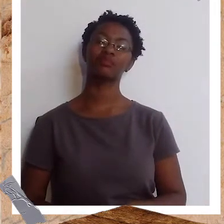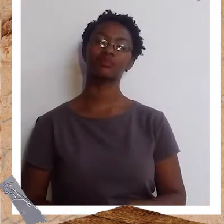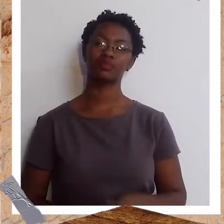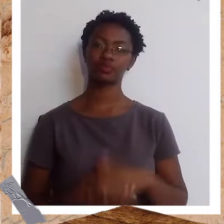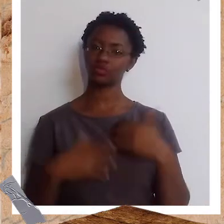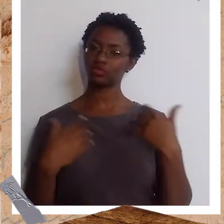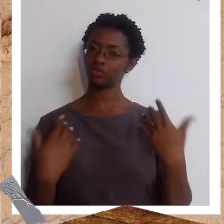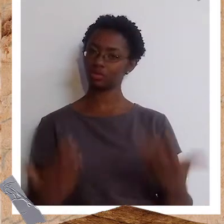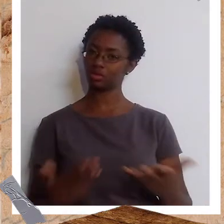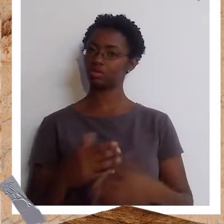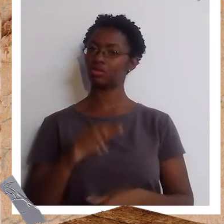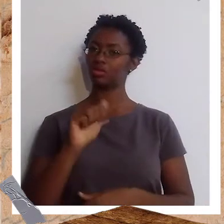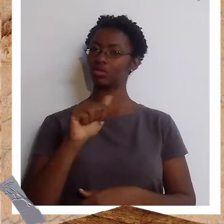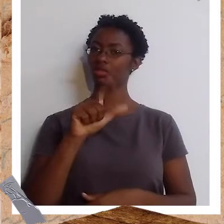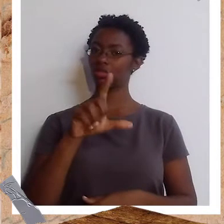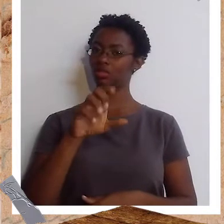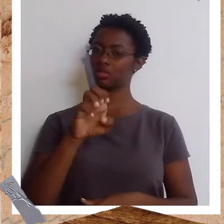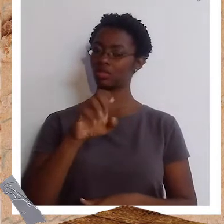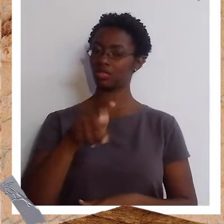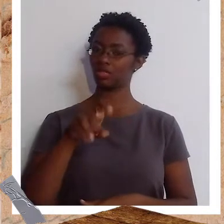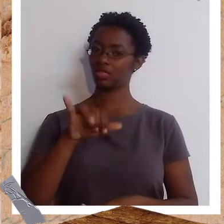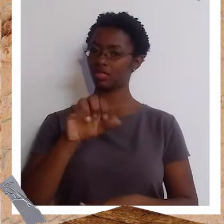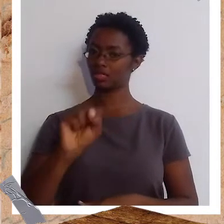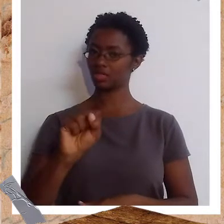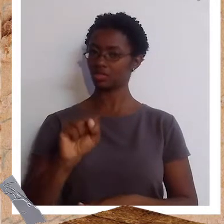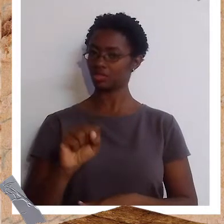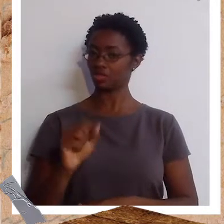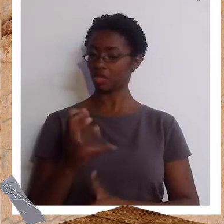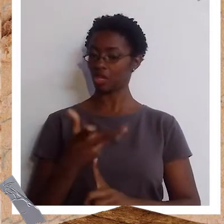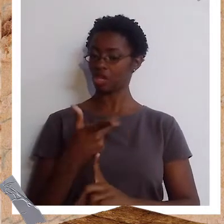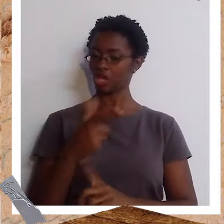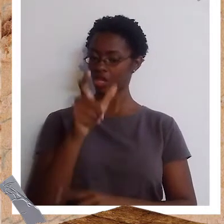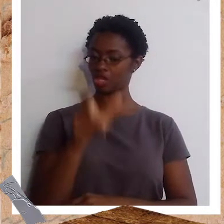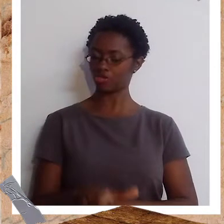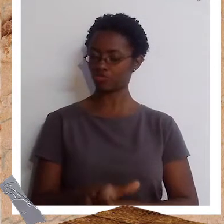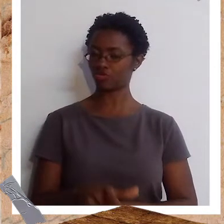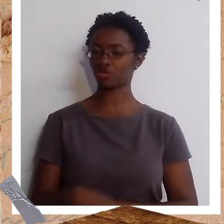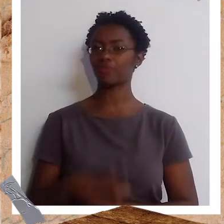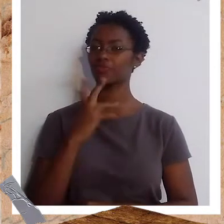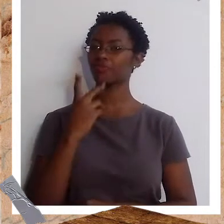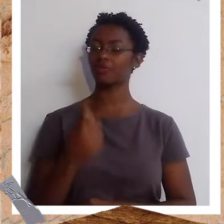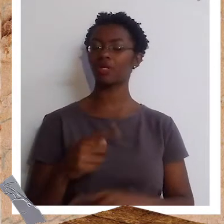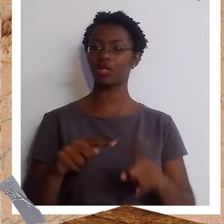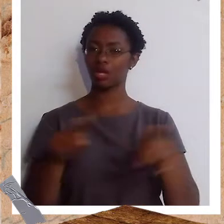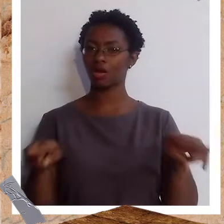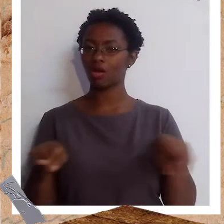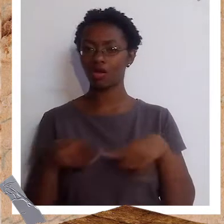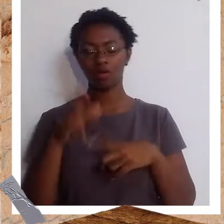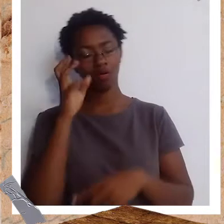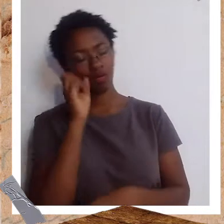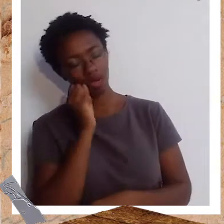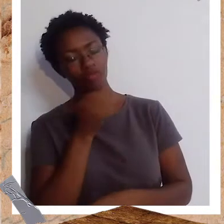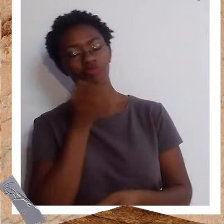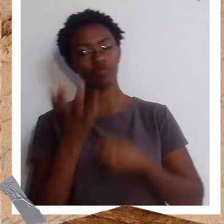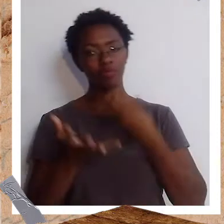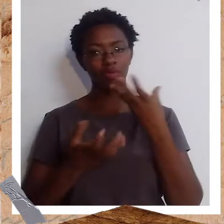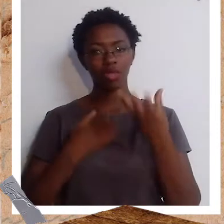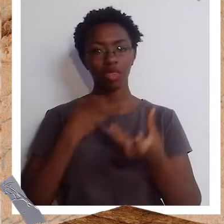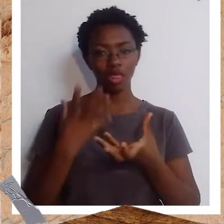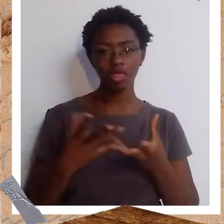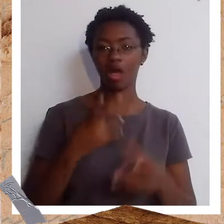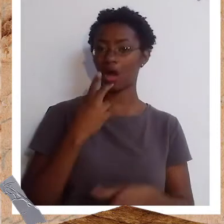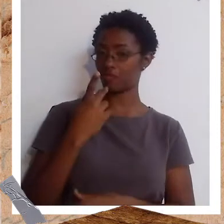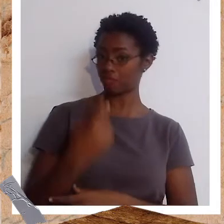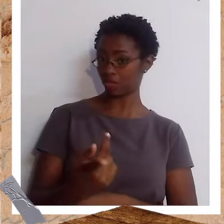Então, Alex Frechetti, que é um artista, diz: no quarto de despejo, Audálio diz, sem pudores, que